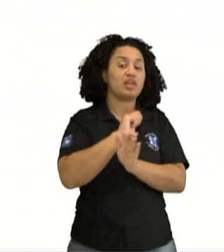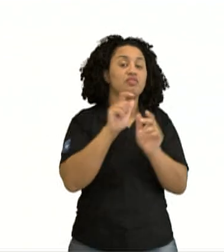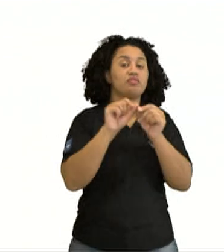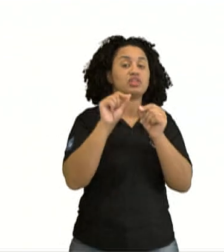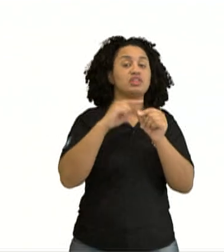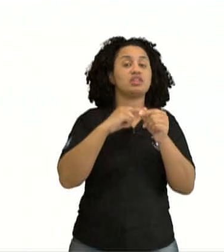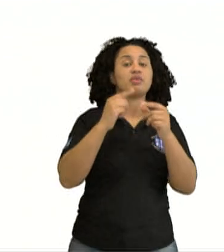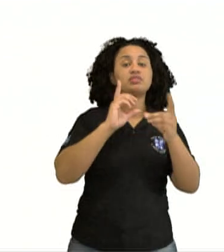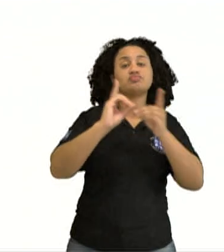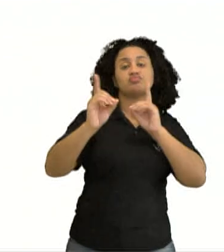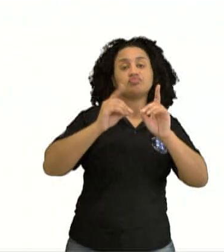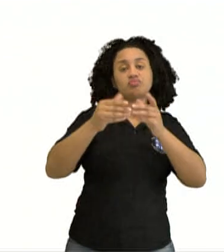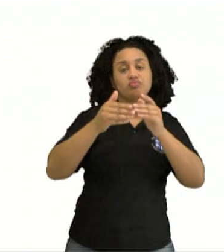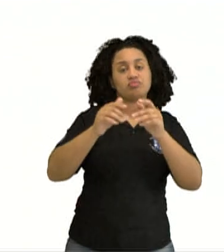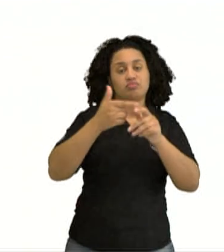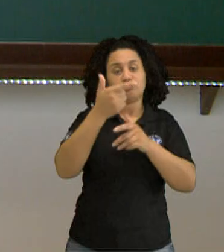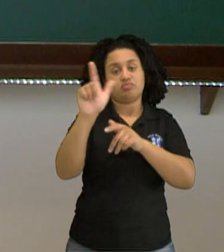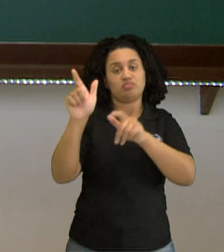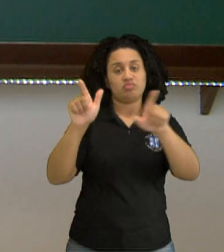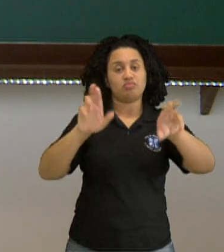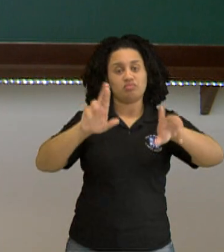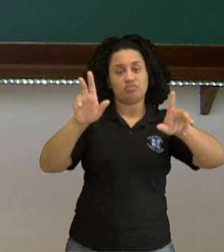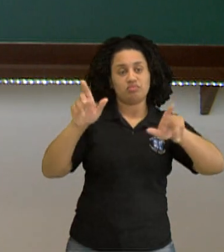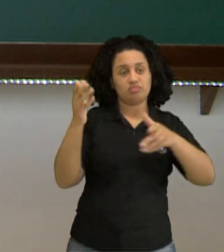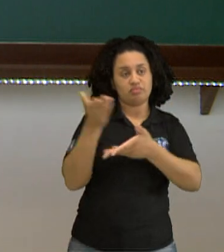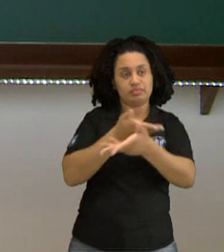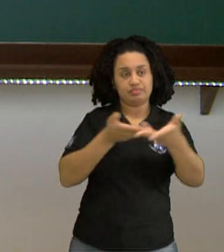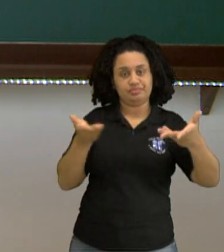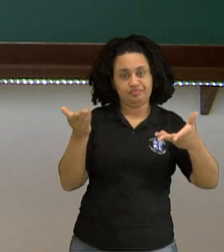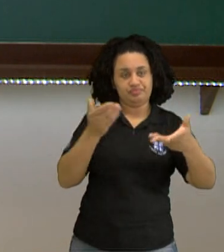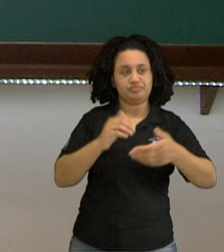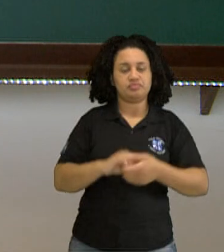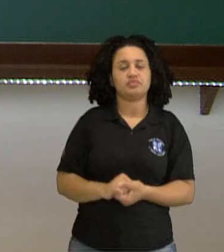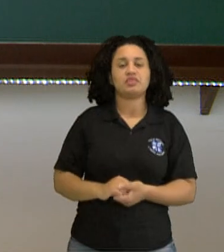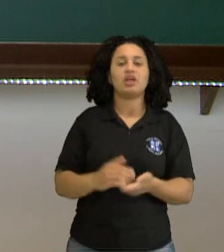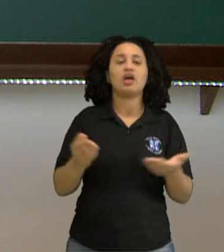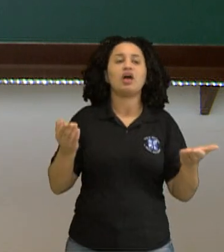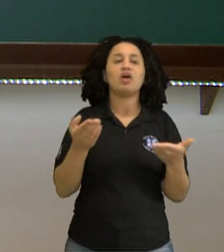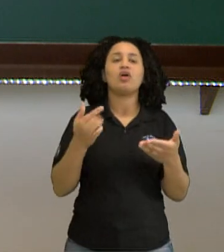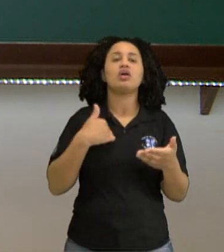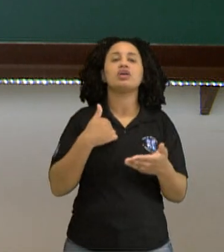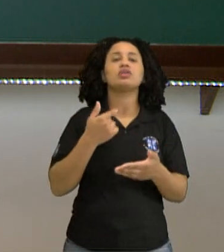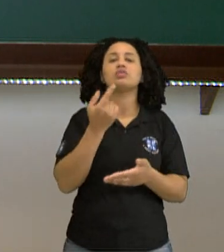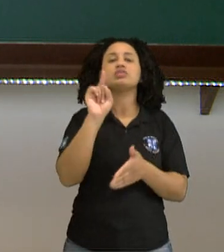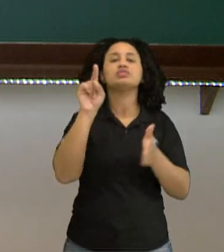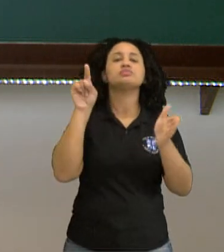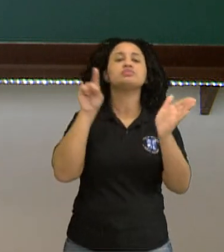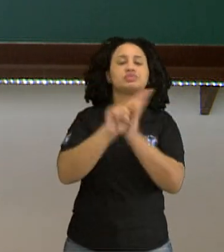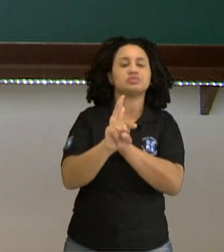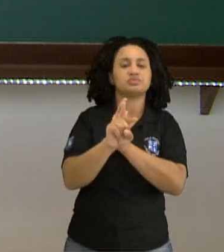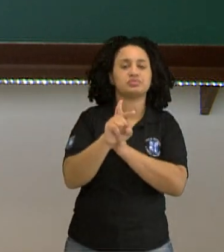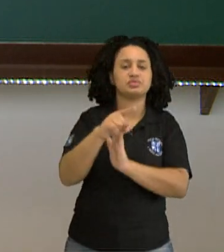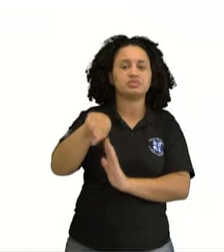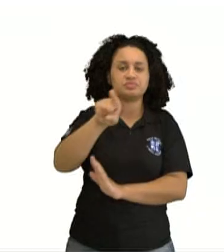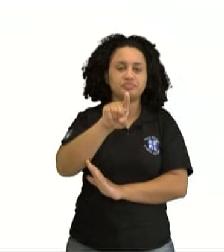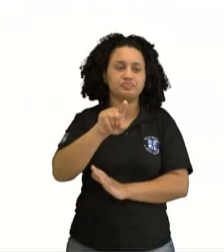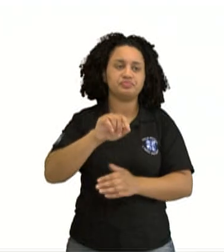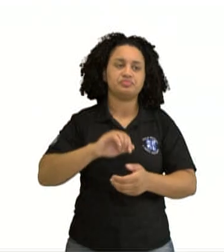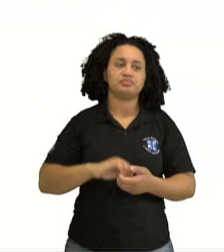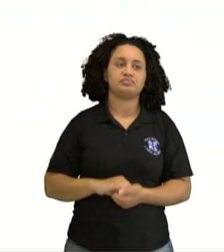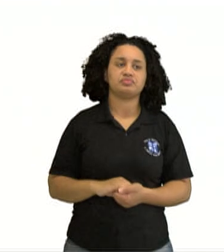outras ciências sociais. Tá certo, pessoal? Vamos então a mais um quiz aí, mais uma perguntinha para